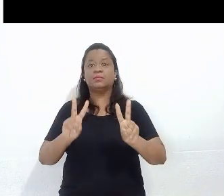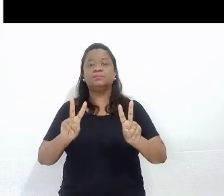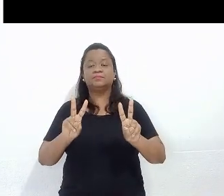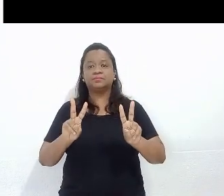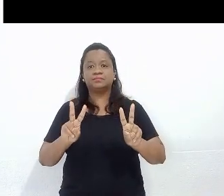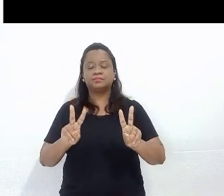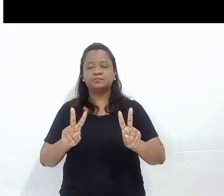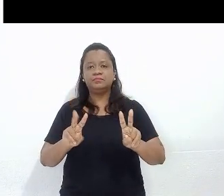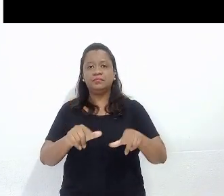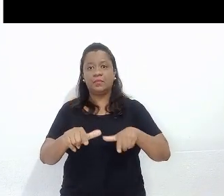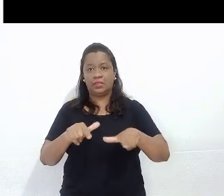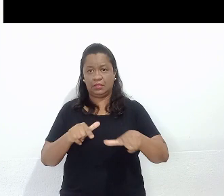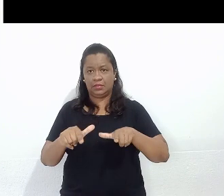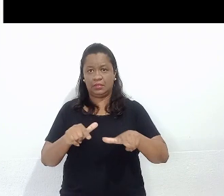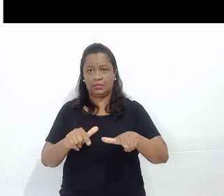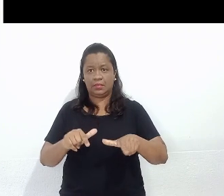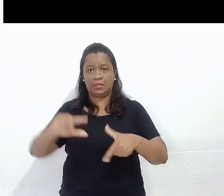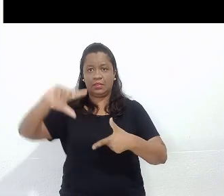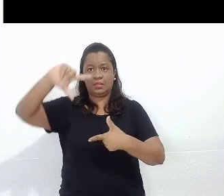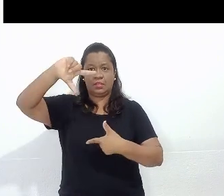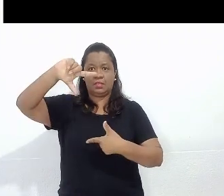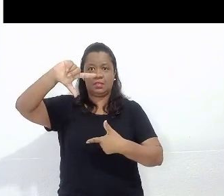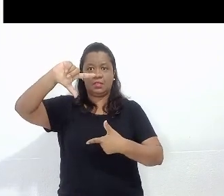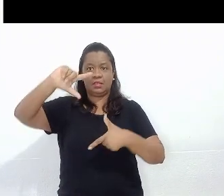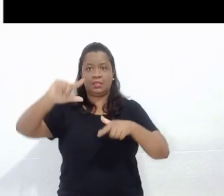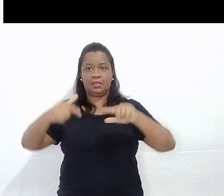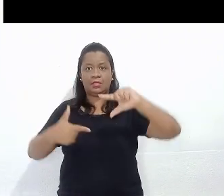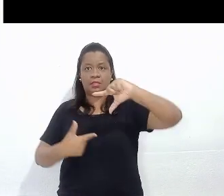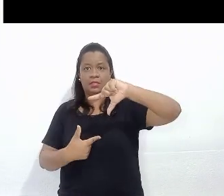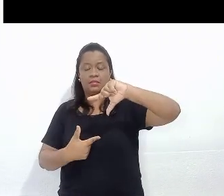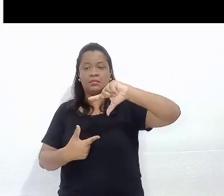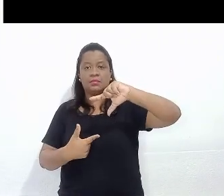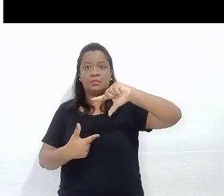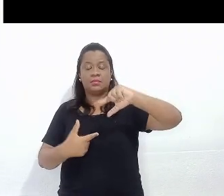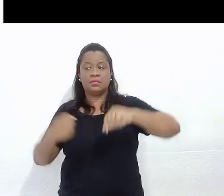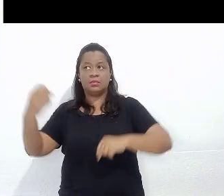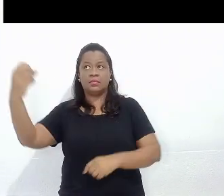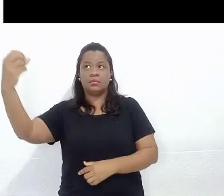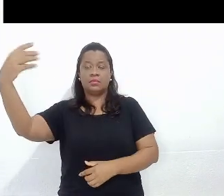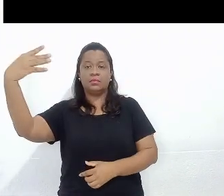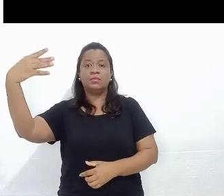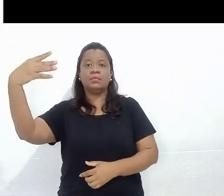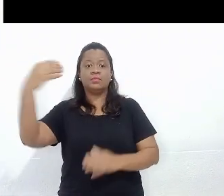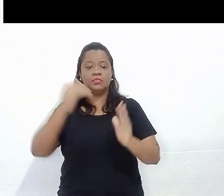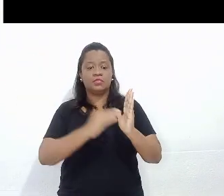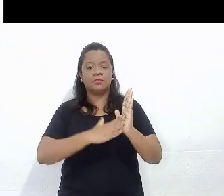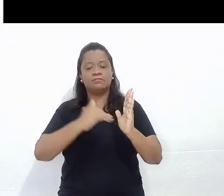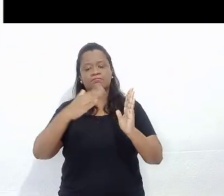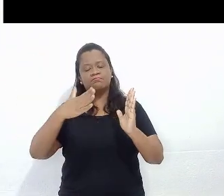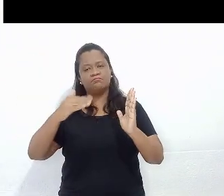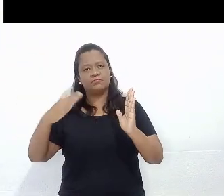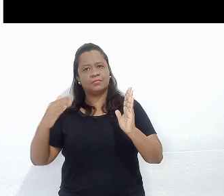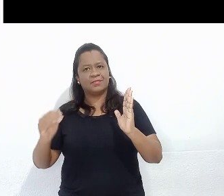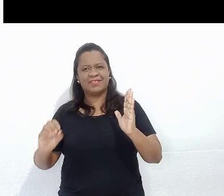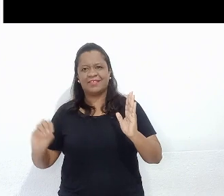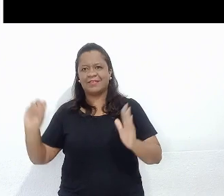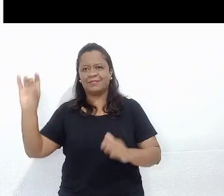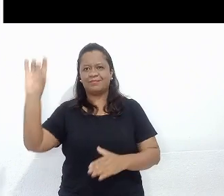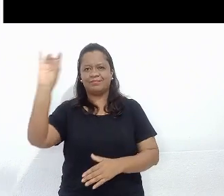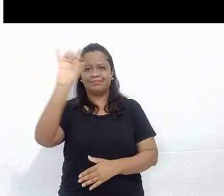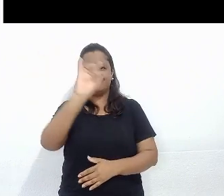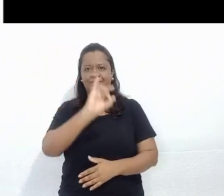visual, a gente trabalha enquadramentos, né? Trabalha a luz e a estética disso tudo, né? Então, são informações